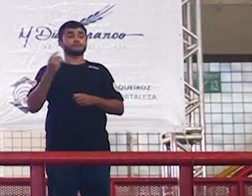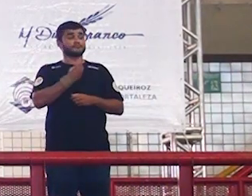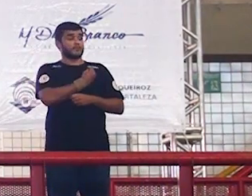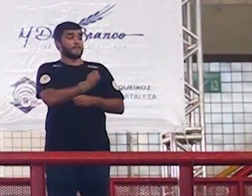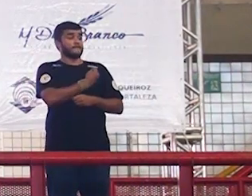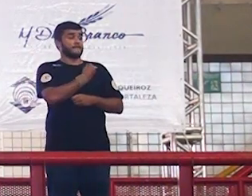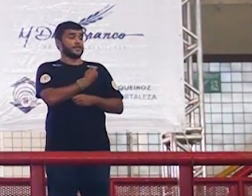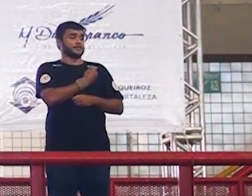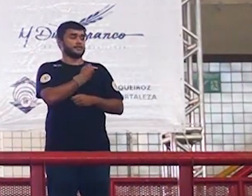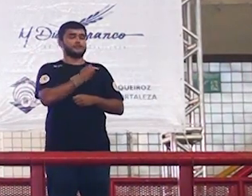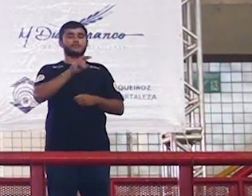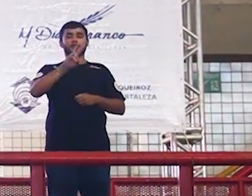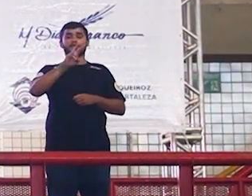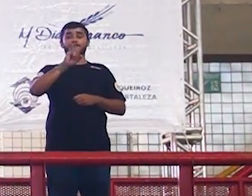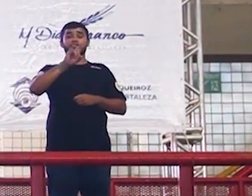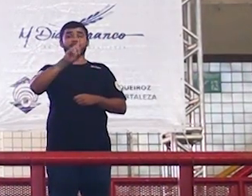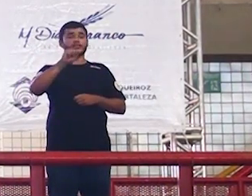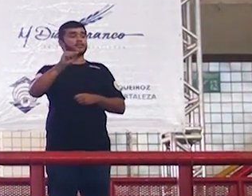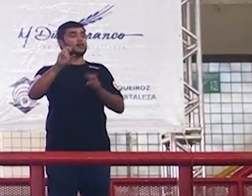Da vida.